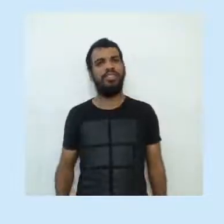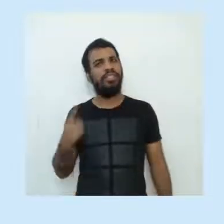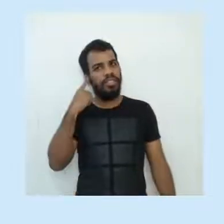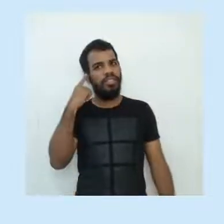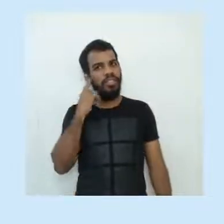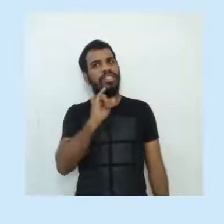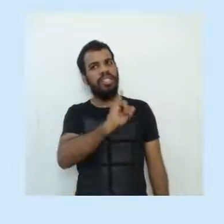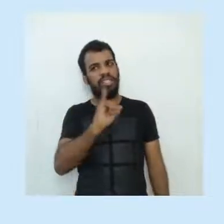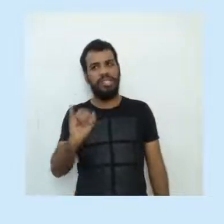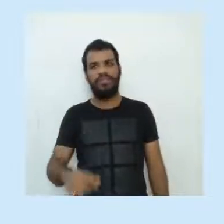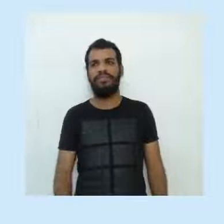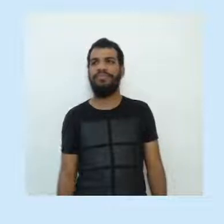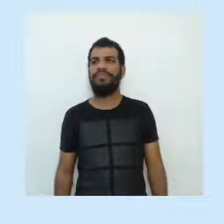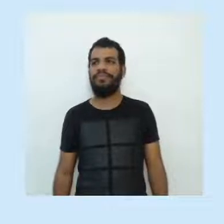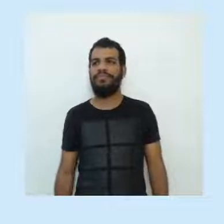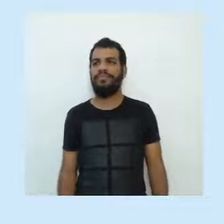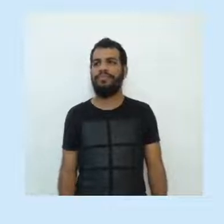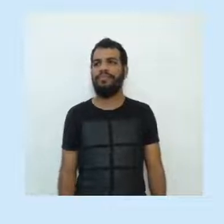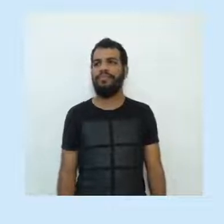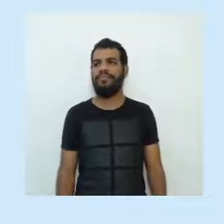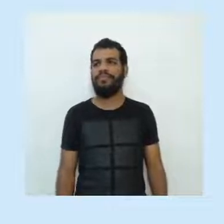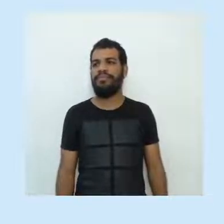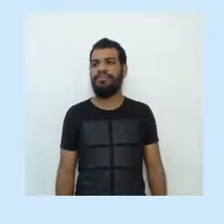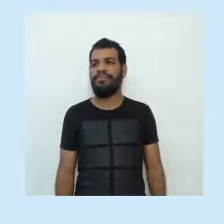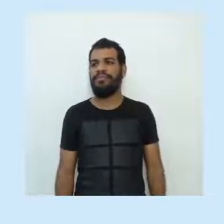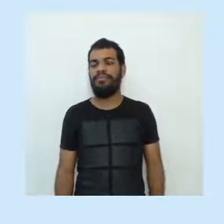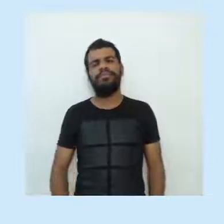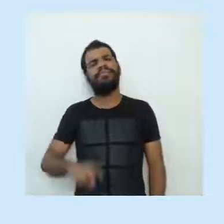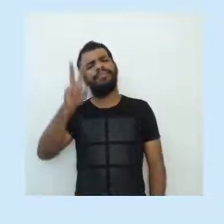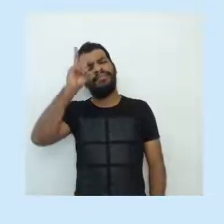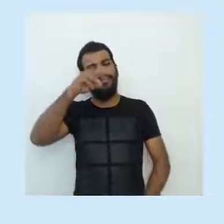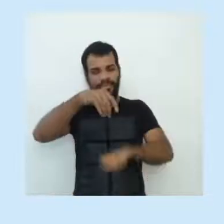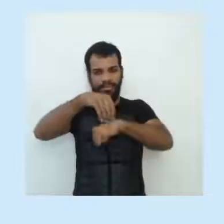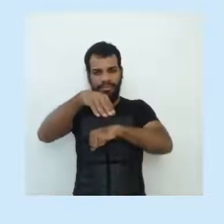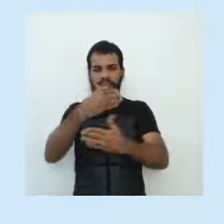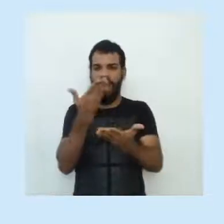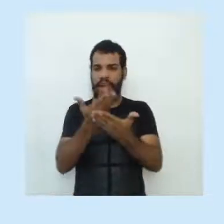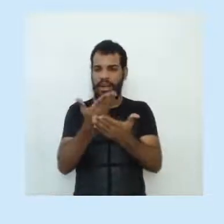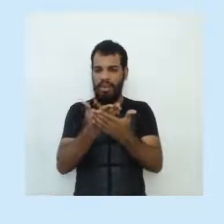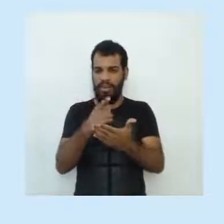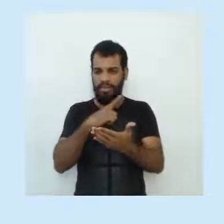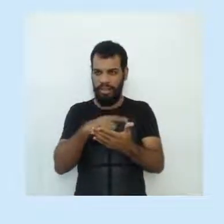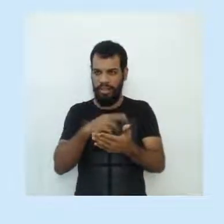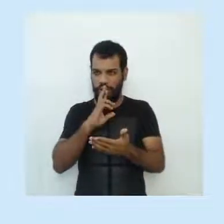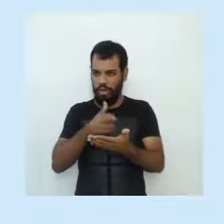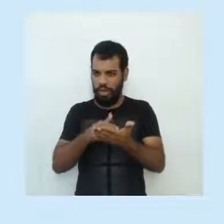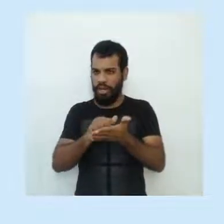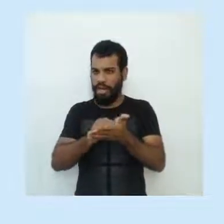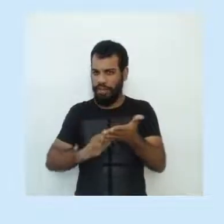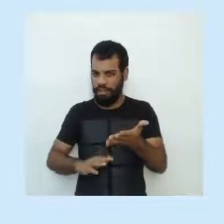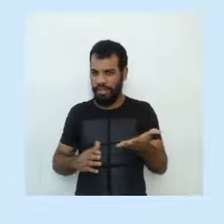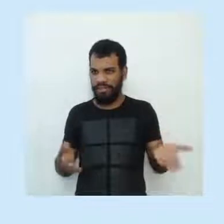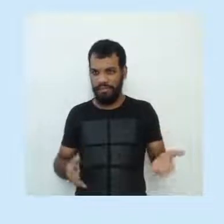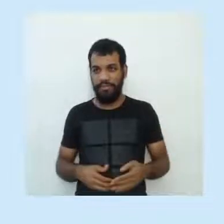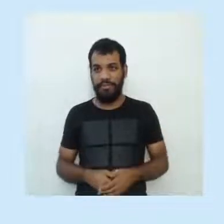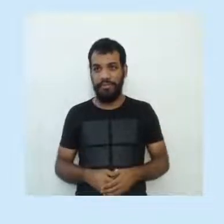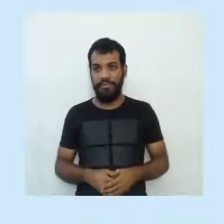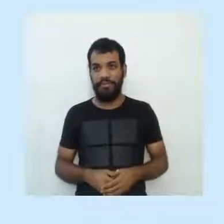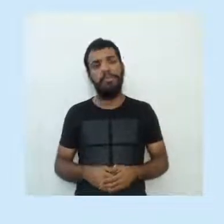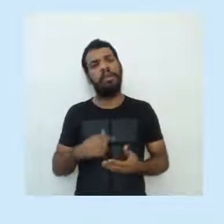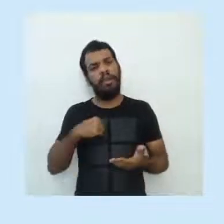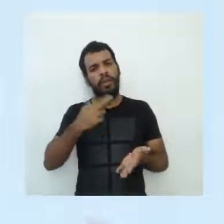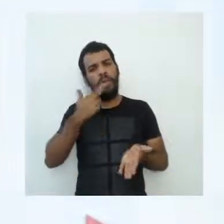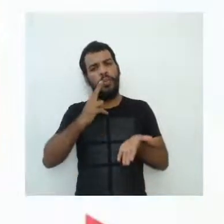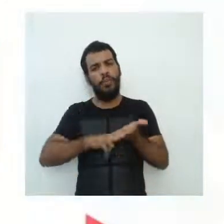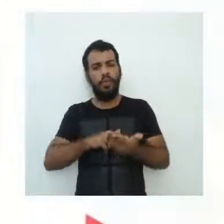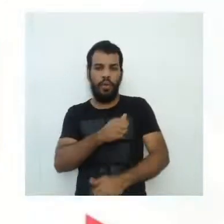Para finalizar, lembra que eu tinha dito para vocês que no final da aula a gente ia ter uma atividade? Eu trouxe para vocês uma cartinha